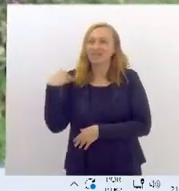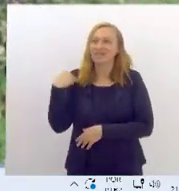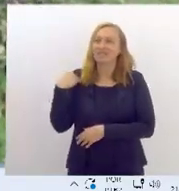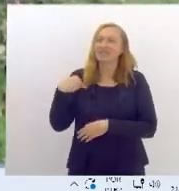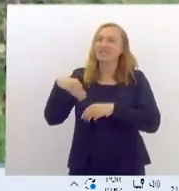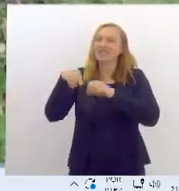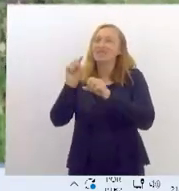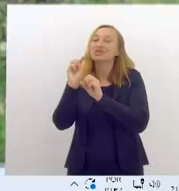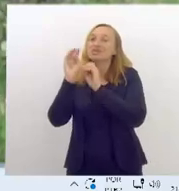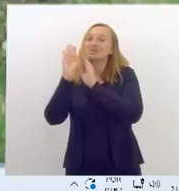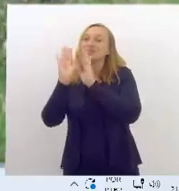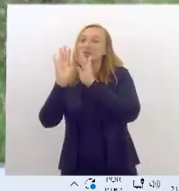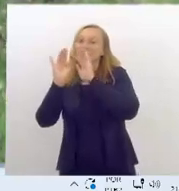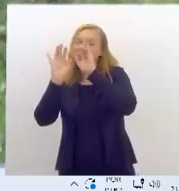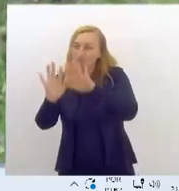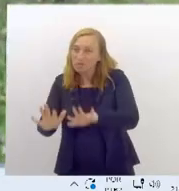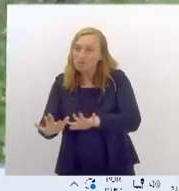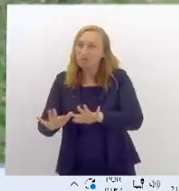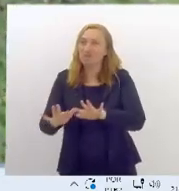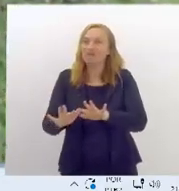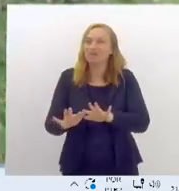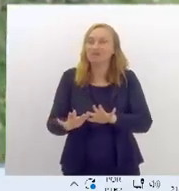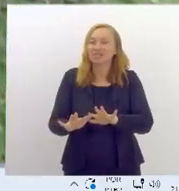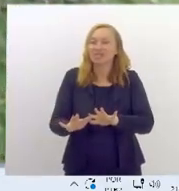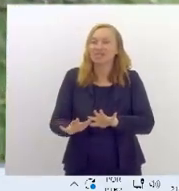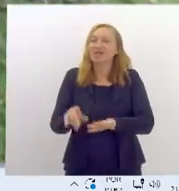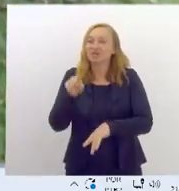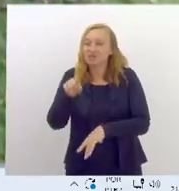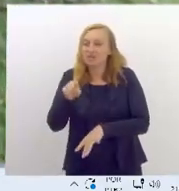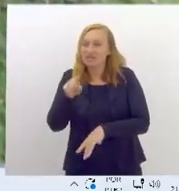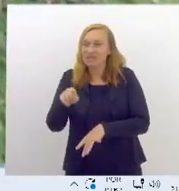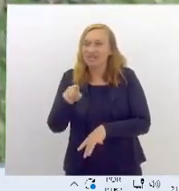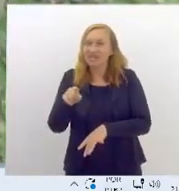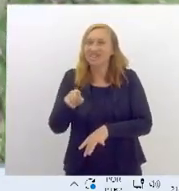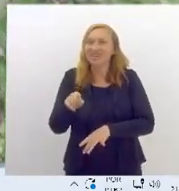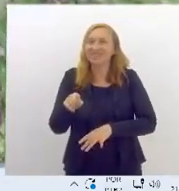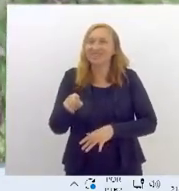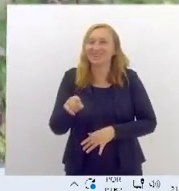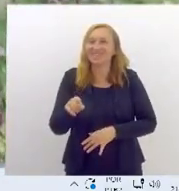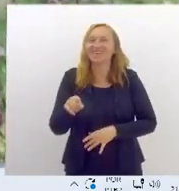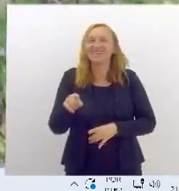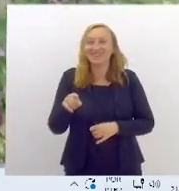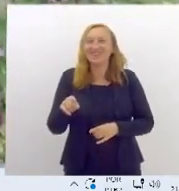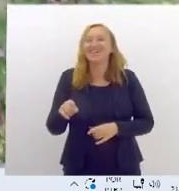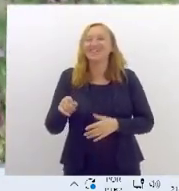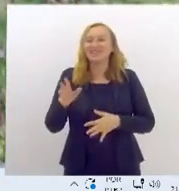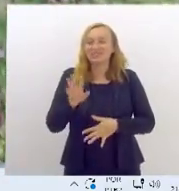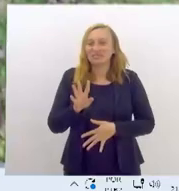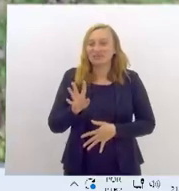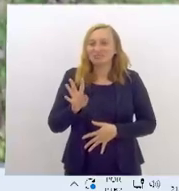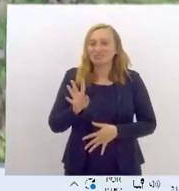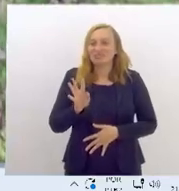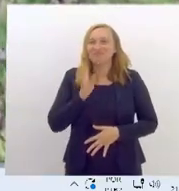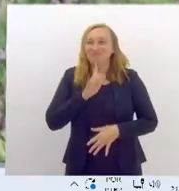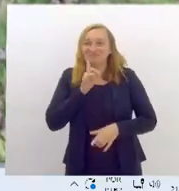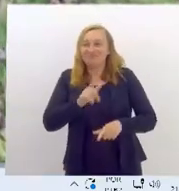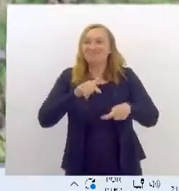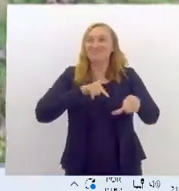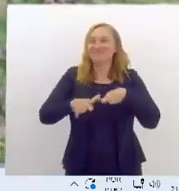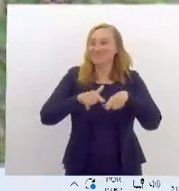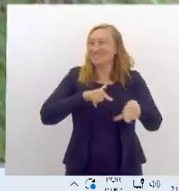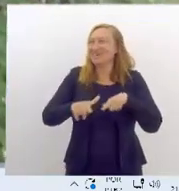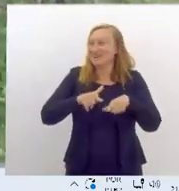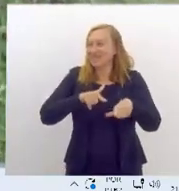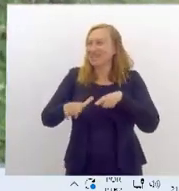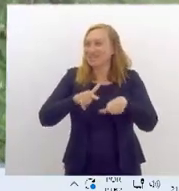com o manto sagrado porque você é um cara muito bacana trabalhador e que você vai conseguir